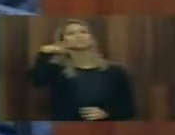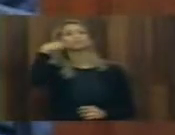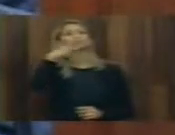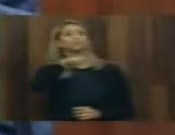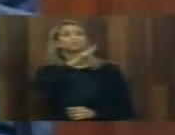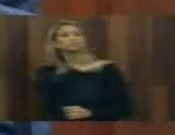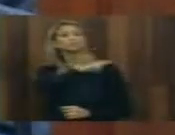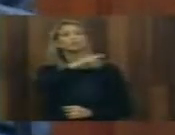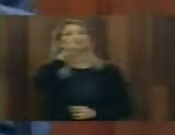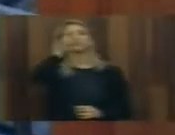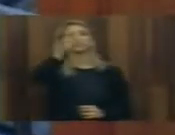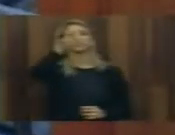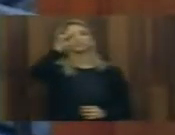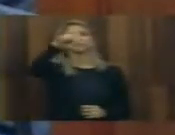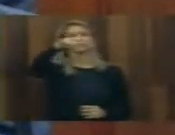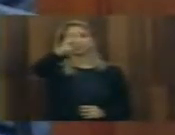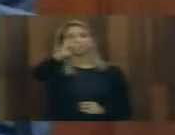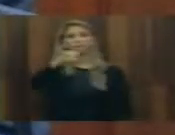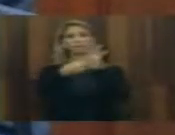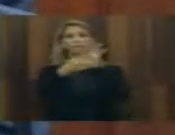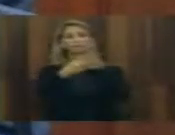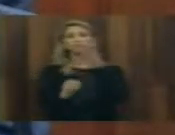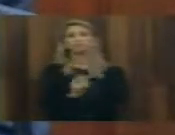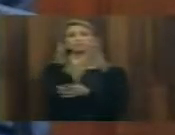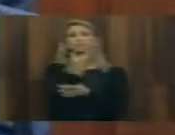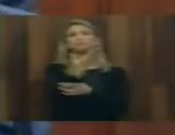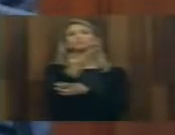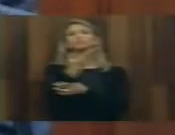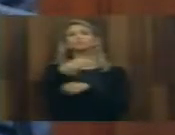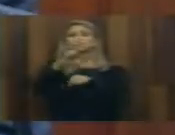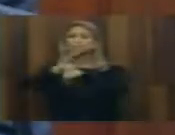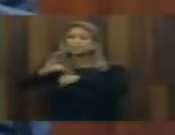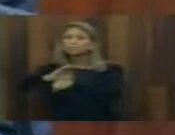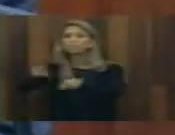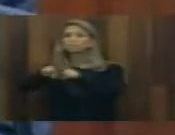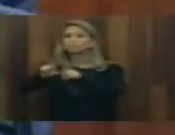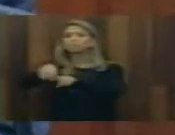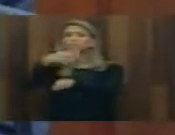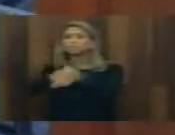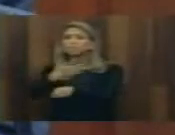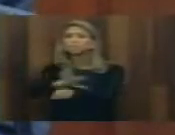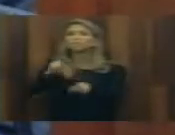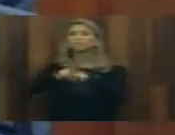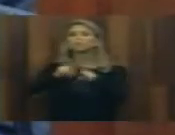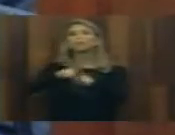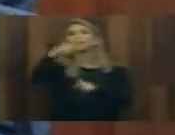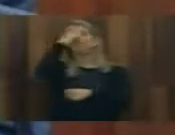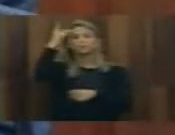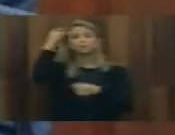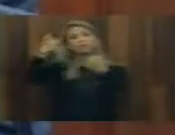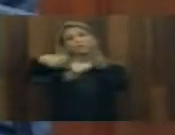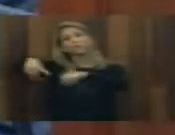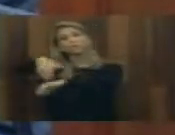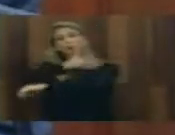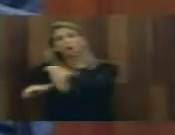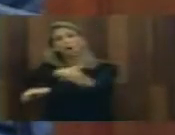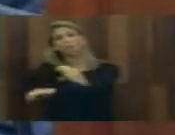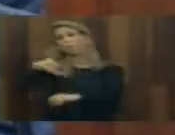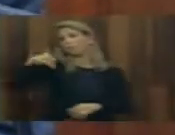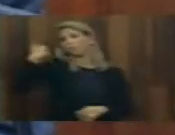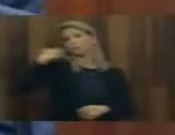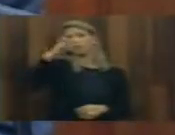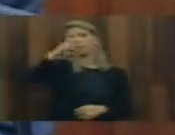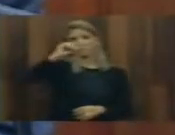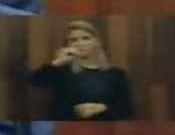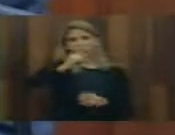Vanderlei Bento, que dispõe sobre a criação de oficinas de capacitação para desempregados em situação de rua a partir de 50 anos de